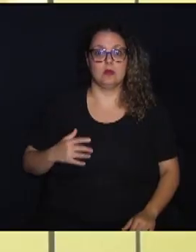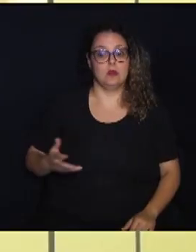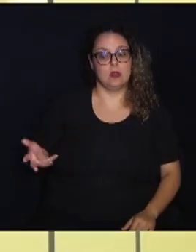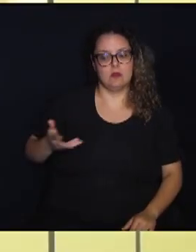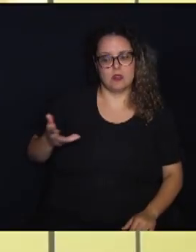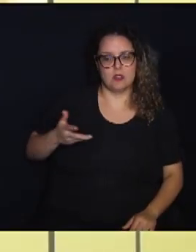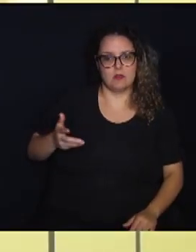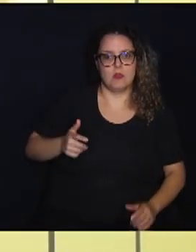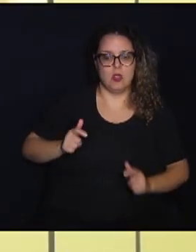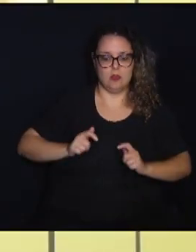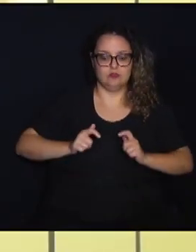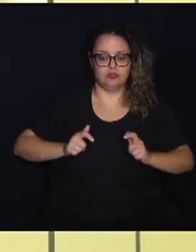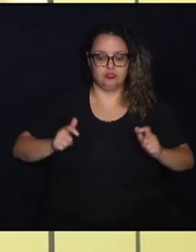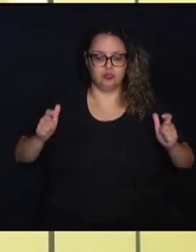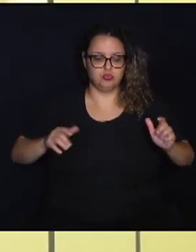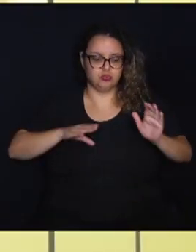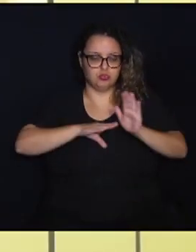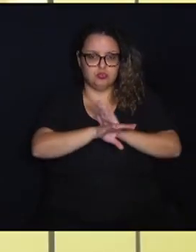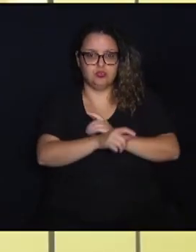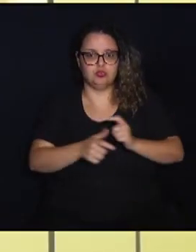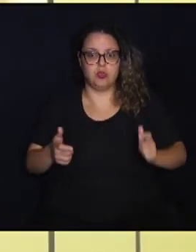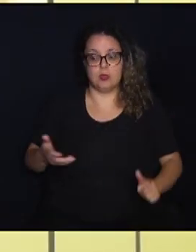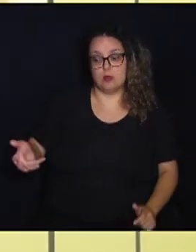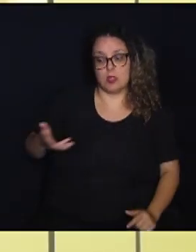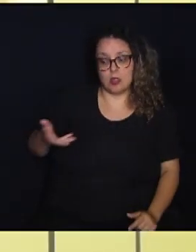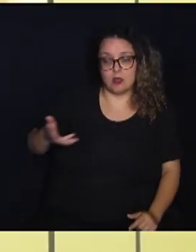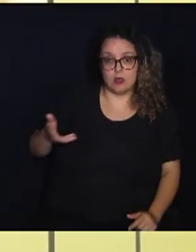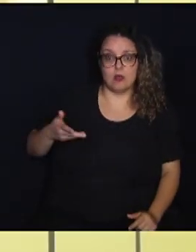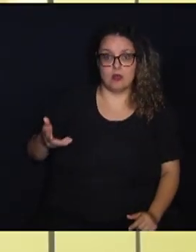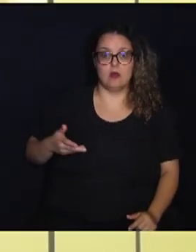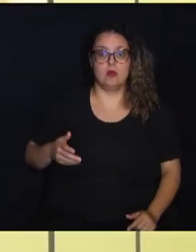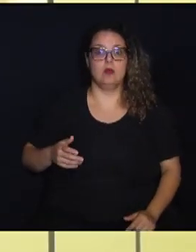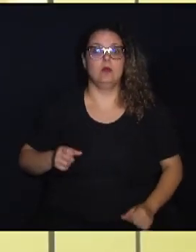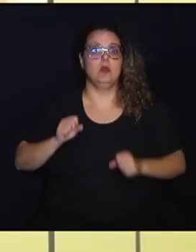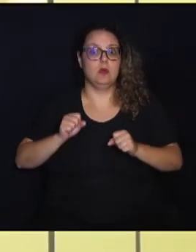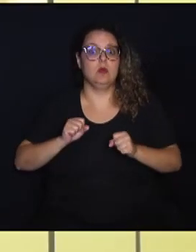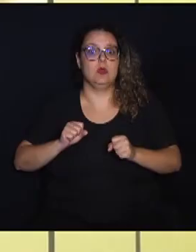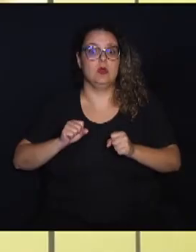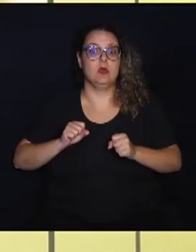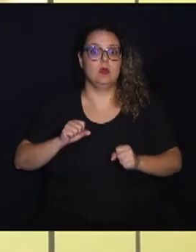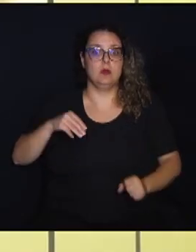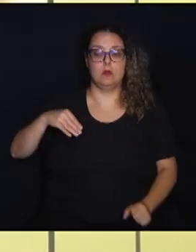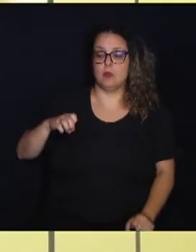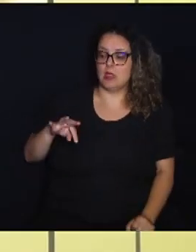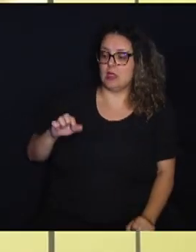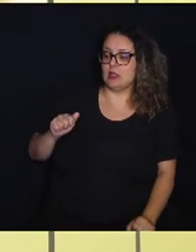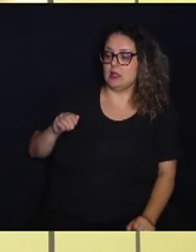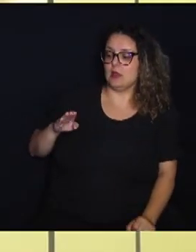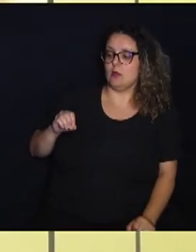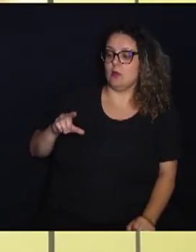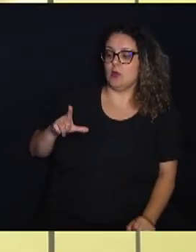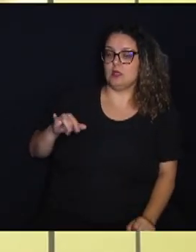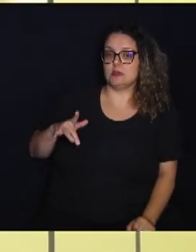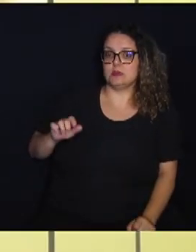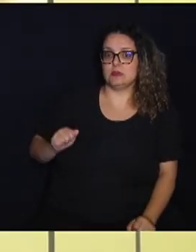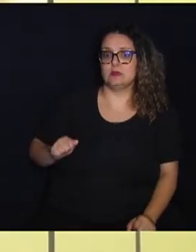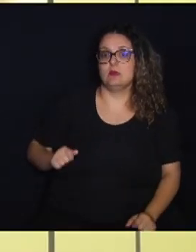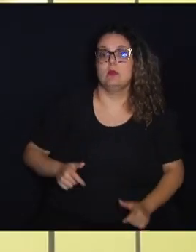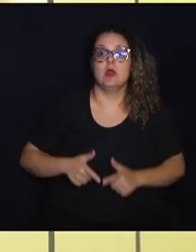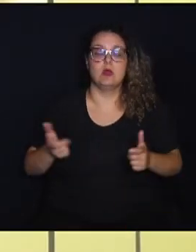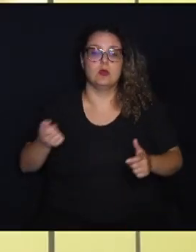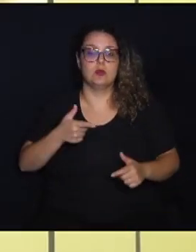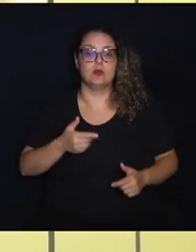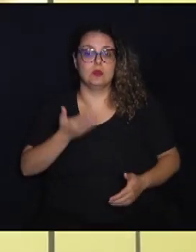aumentar, seu metabolismo vai acelerar para poder metabolizar aquela ingestão calórica maior do que o normal que você